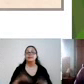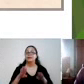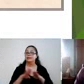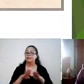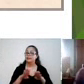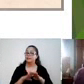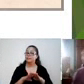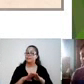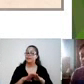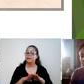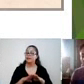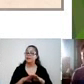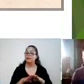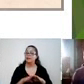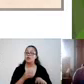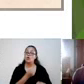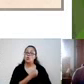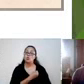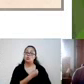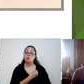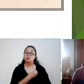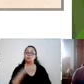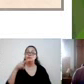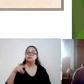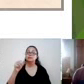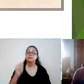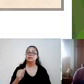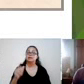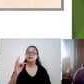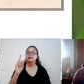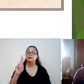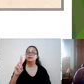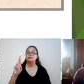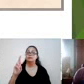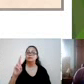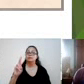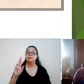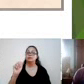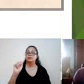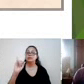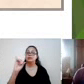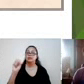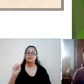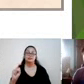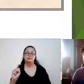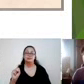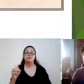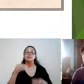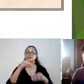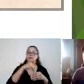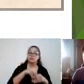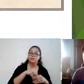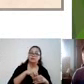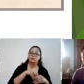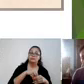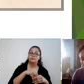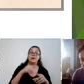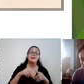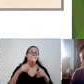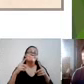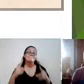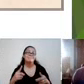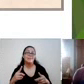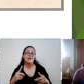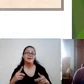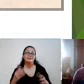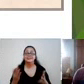O mesmo vale para os inteiros em relação aos naturais. Os naturais estão dentro dos inteiros, mas nem todo inteiro